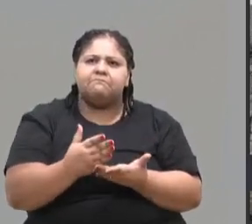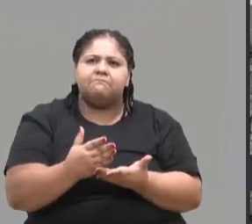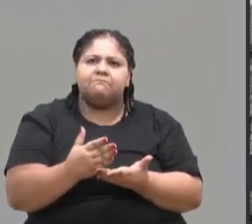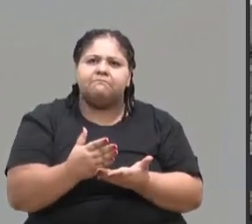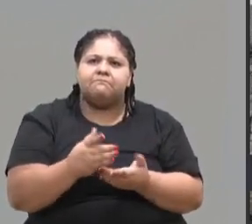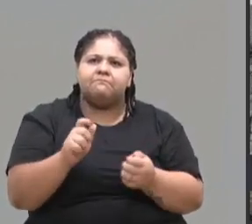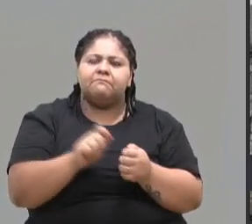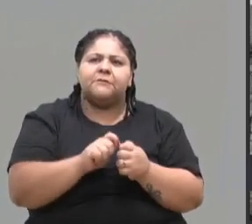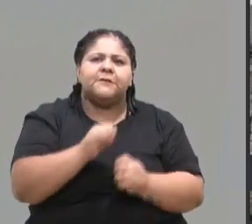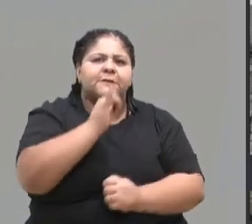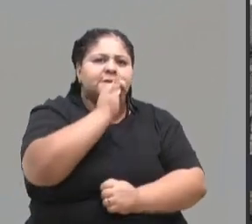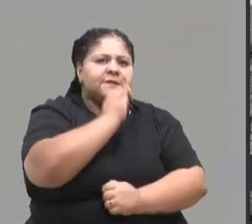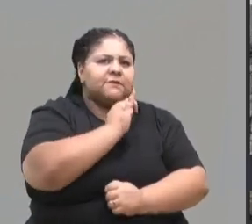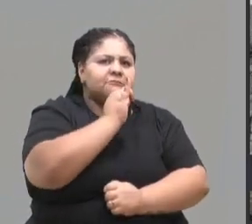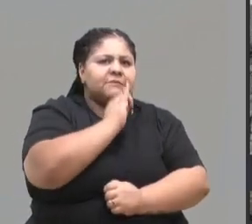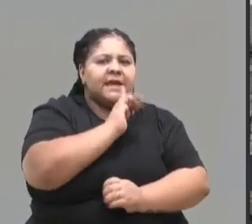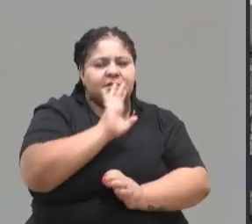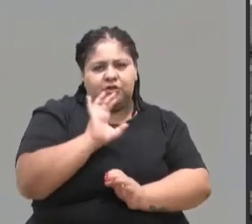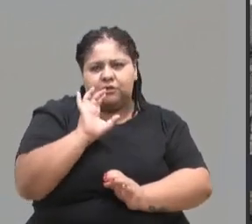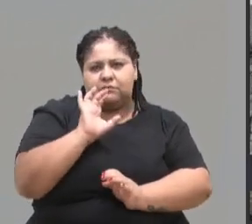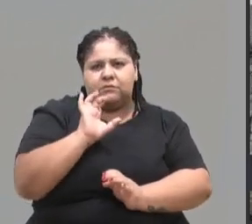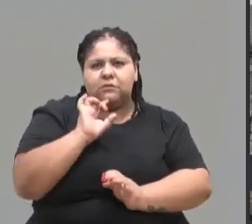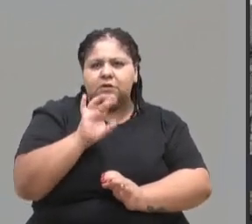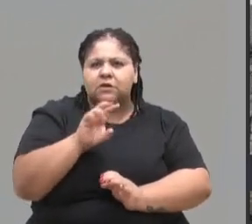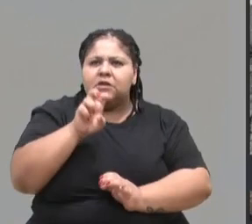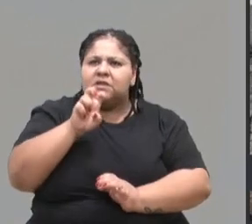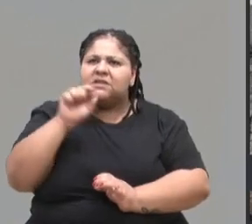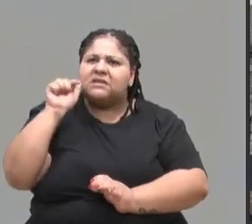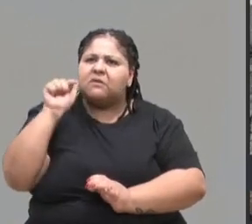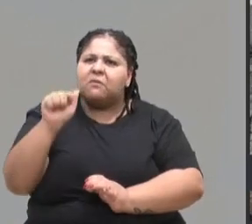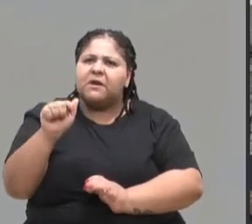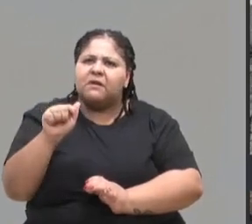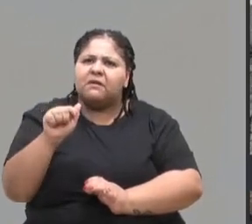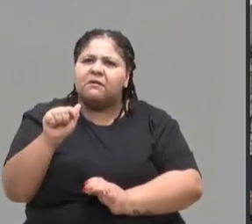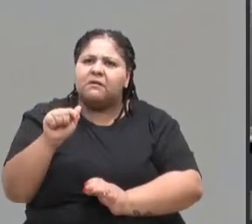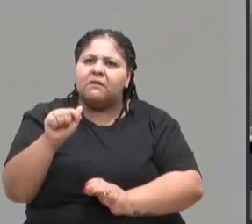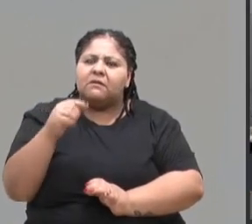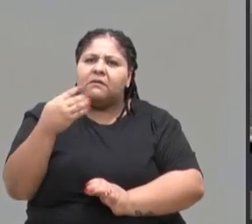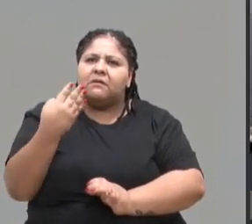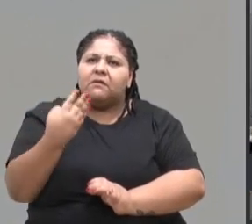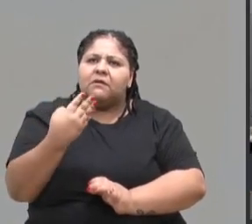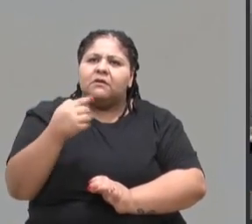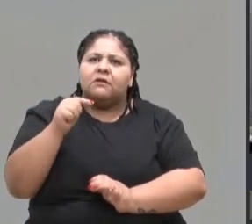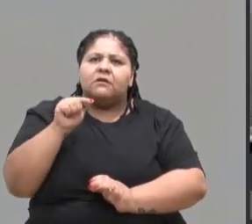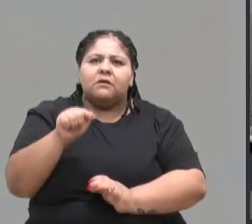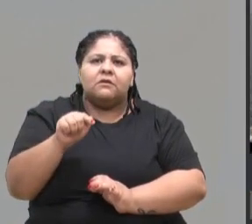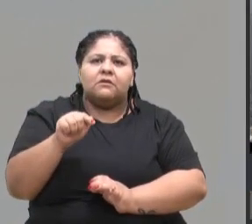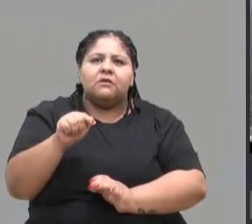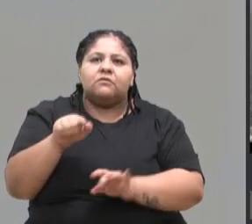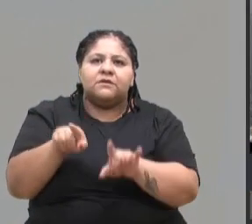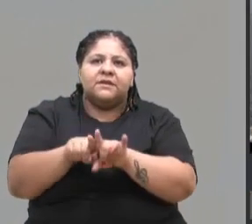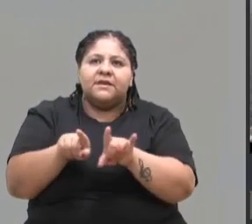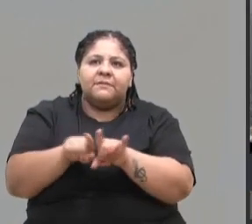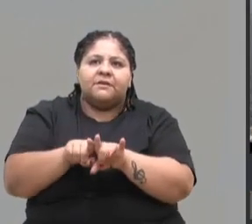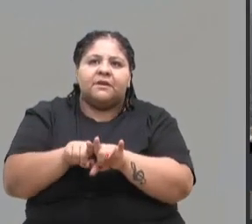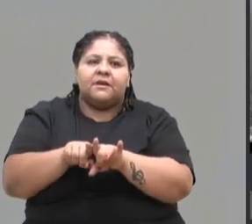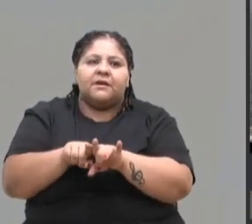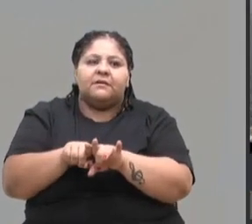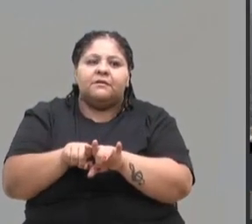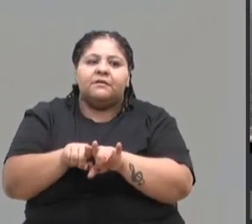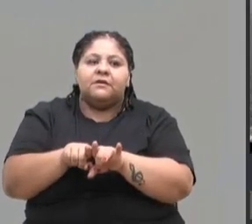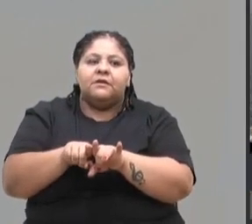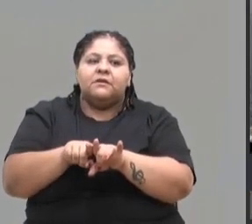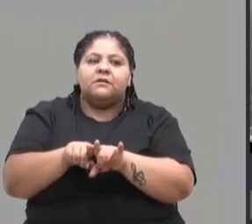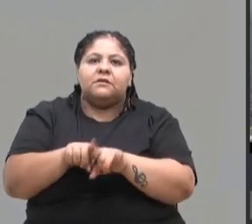um teste, uma experiência. De 5.000, 4 cordoalhas somente foram